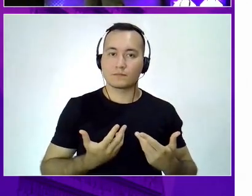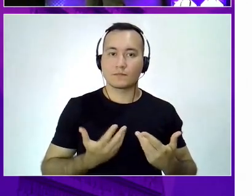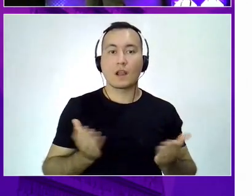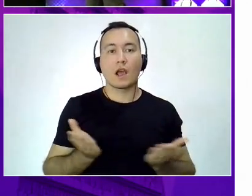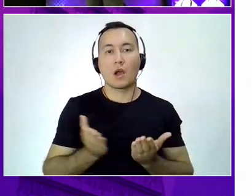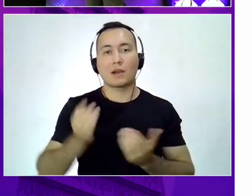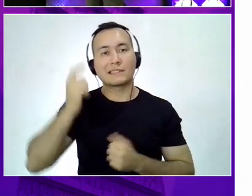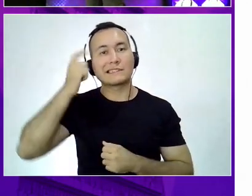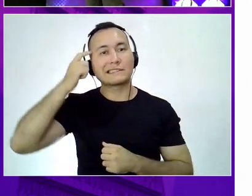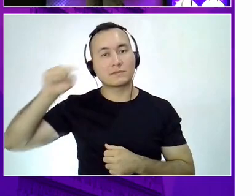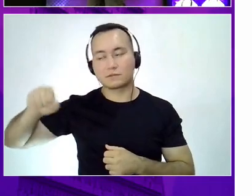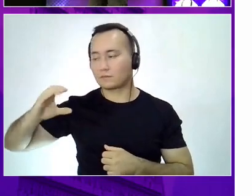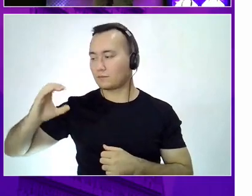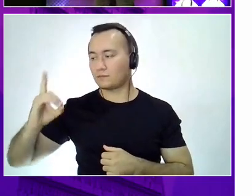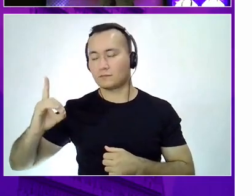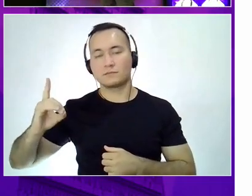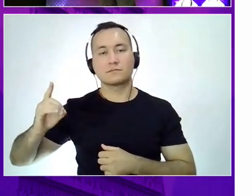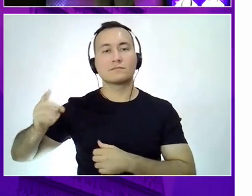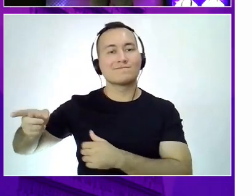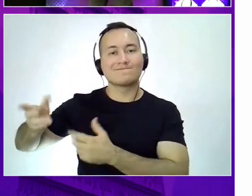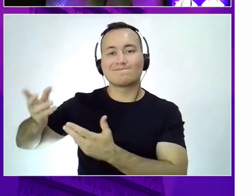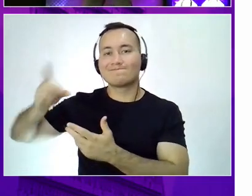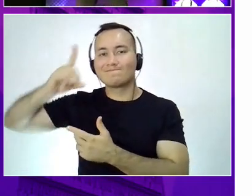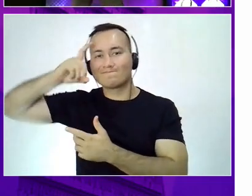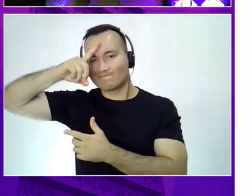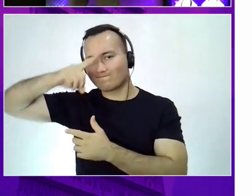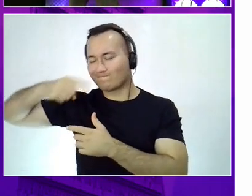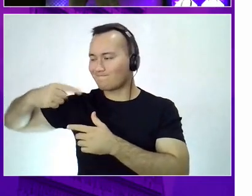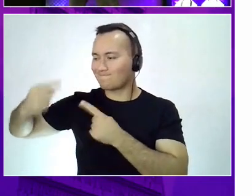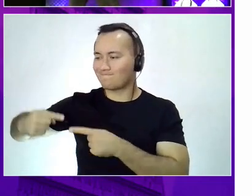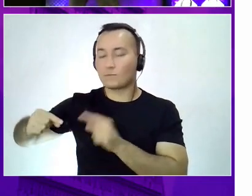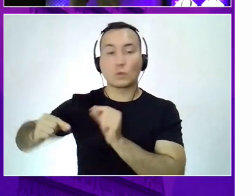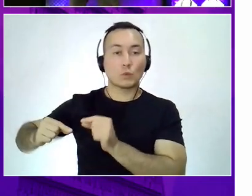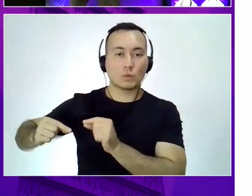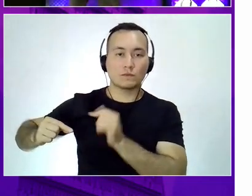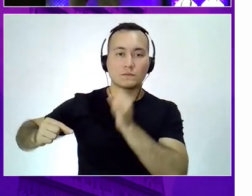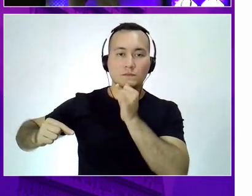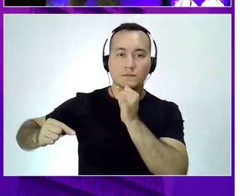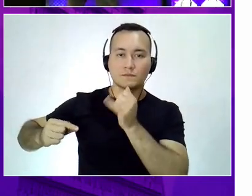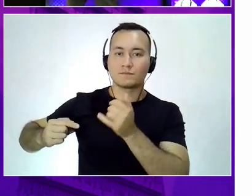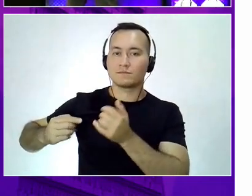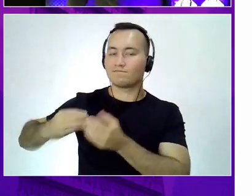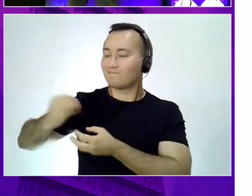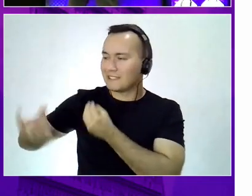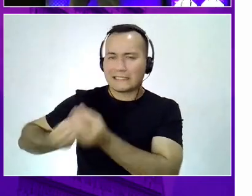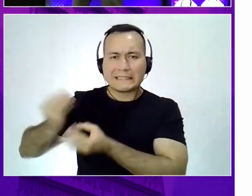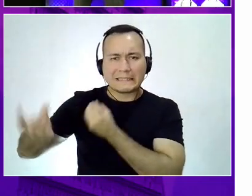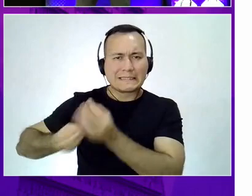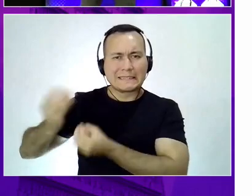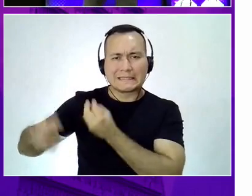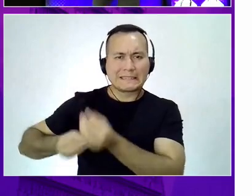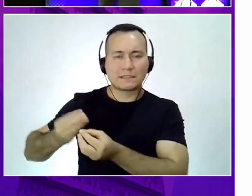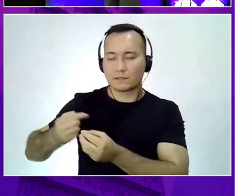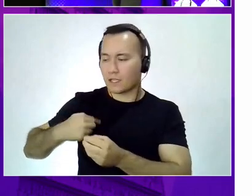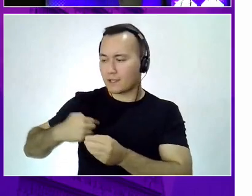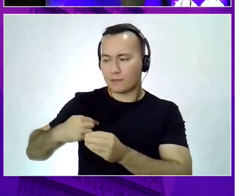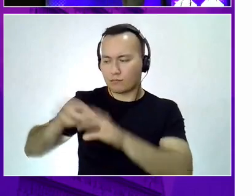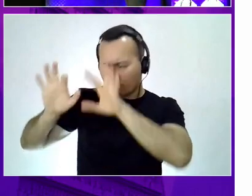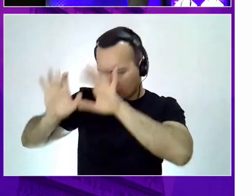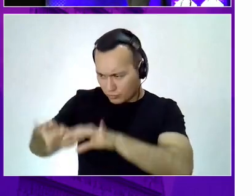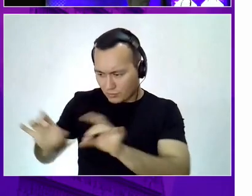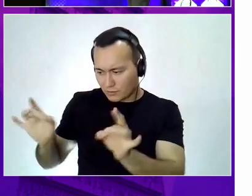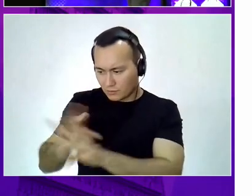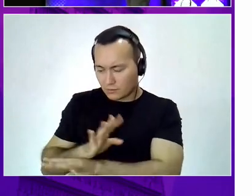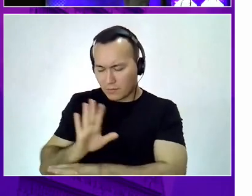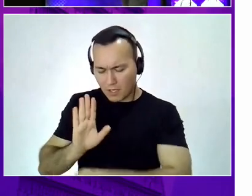delivery, uma dificuldade comum é a pouca clareza sobre o que é uma entregável. Ou seja, pô, eu tenho que entregar algo em produção, beleza, mas o que eu vou entregar? É um